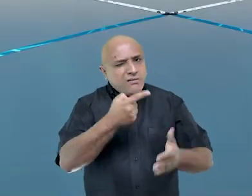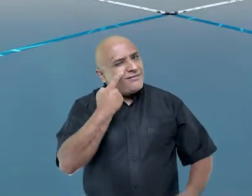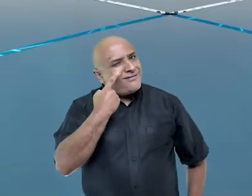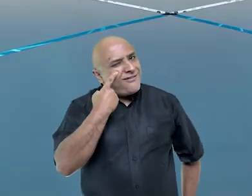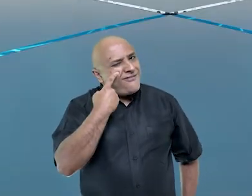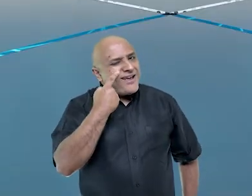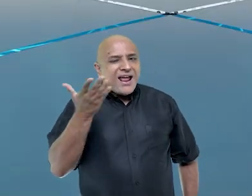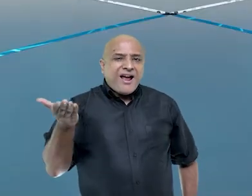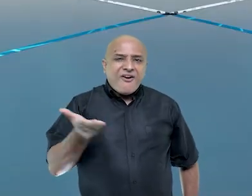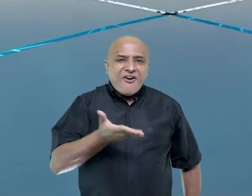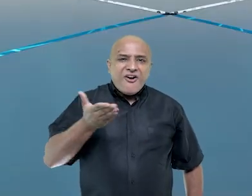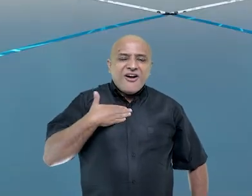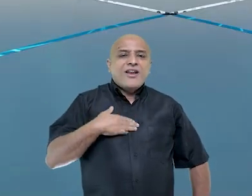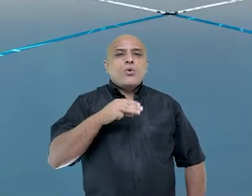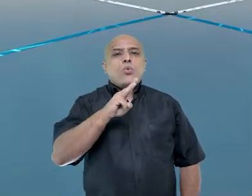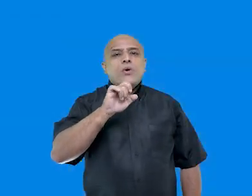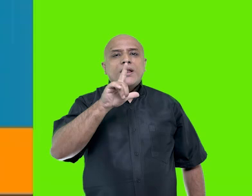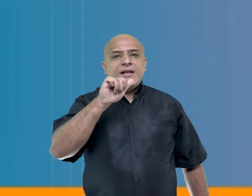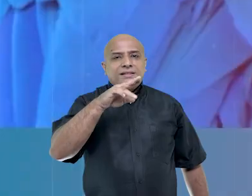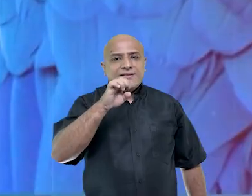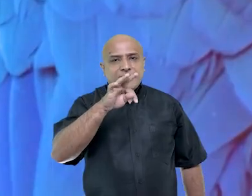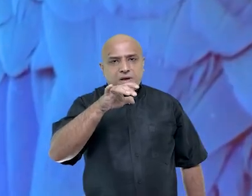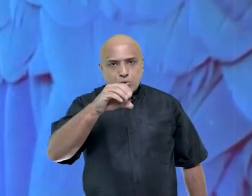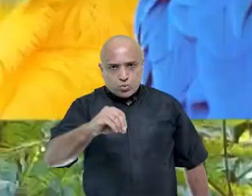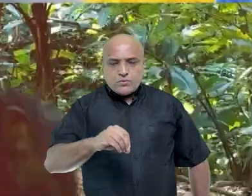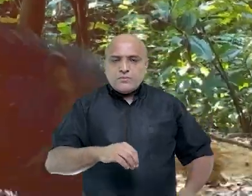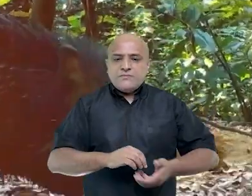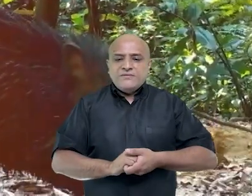confere agora com William Nascimento.